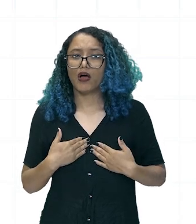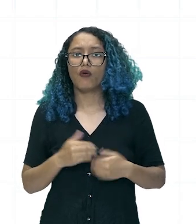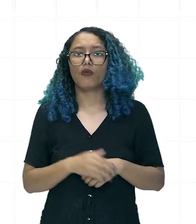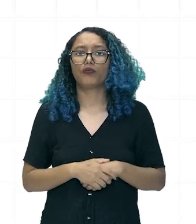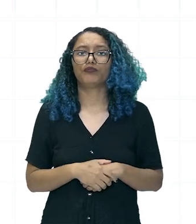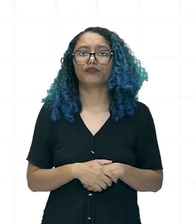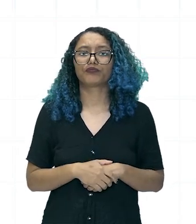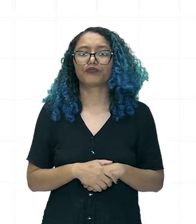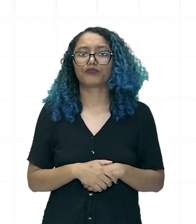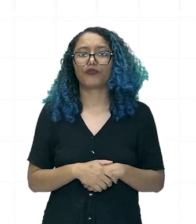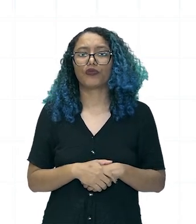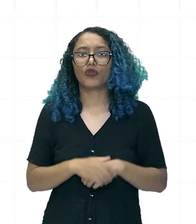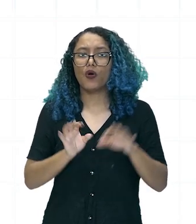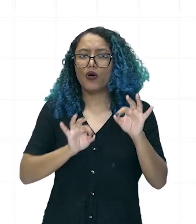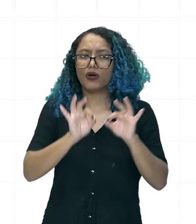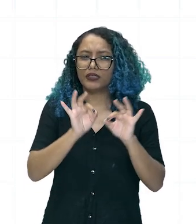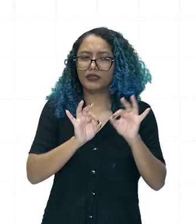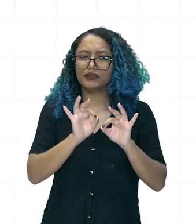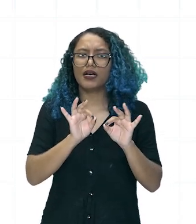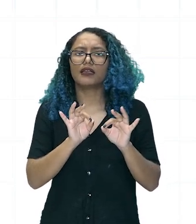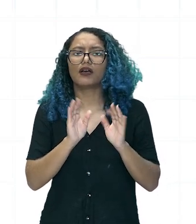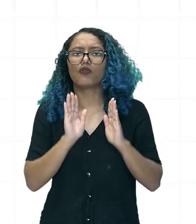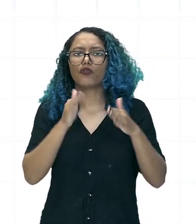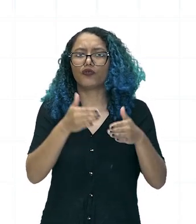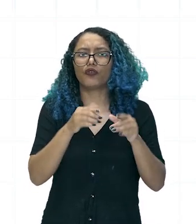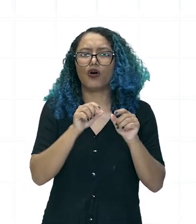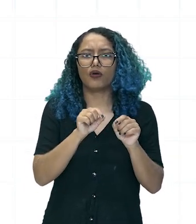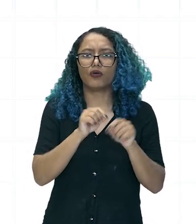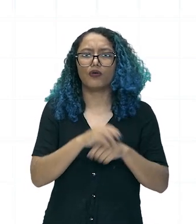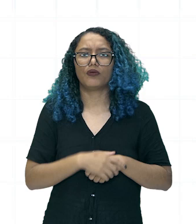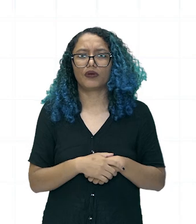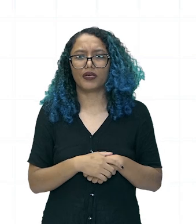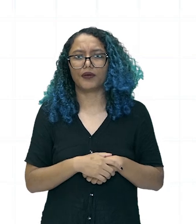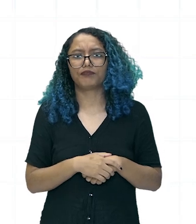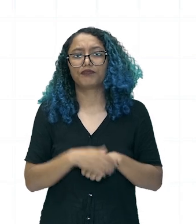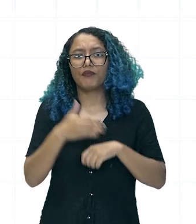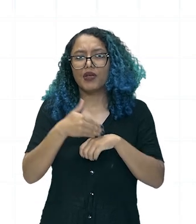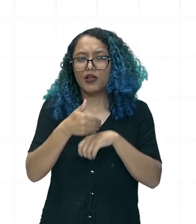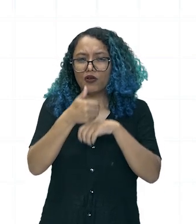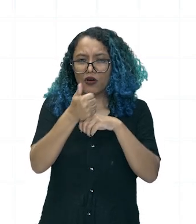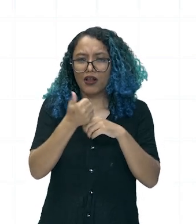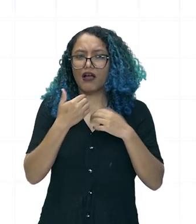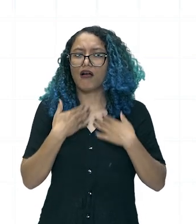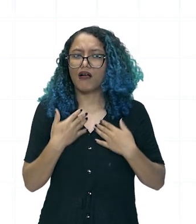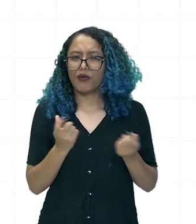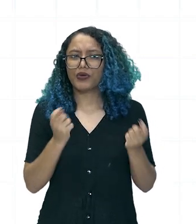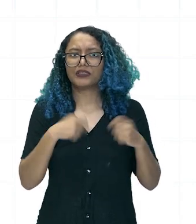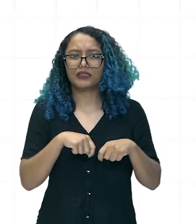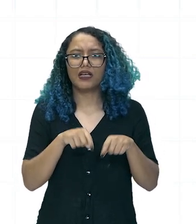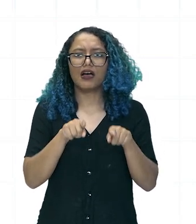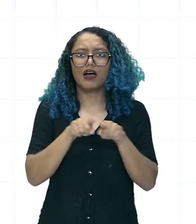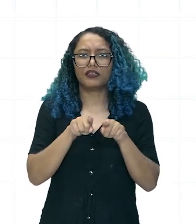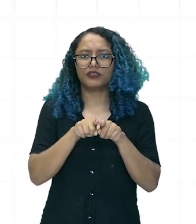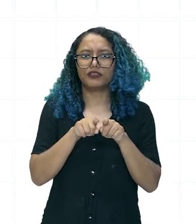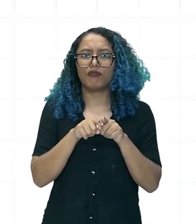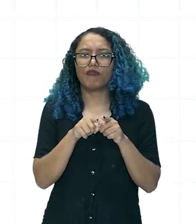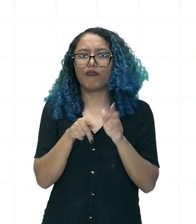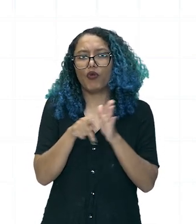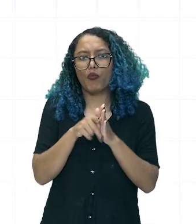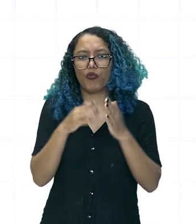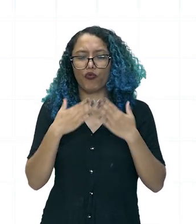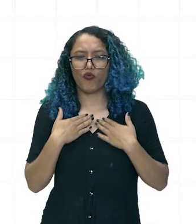sobre ginástica e como eu falei para vocês, há uma outra classificação. Nós temos aí a presença da